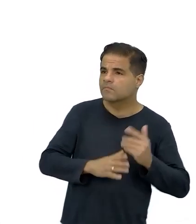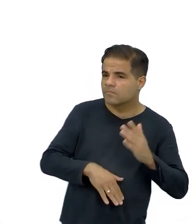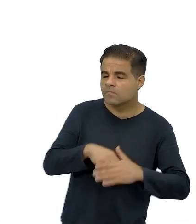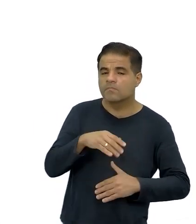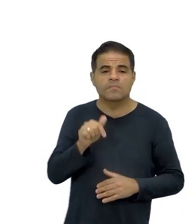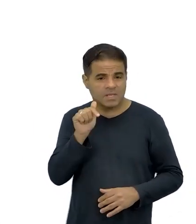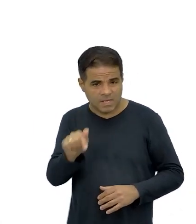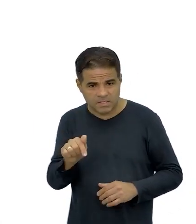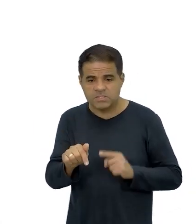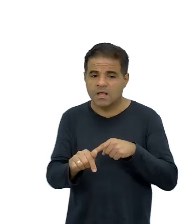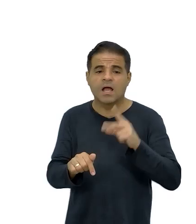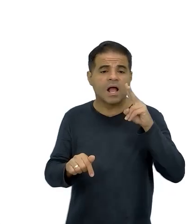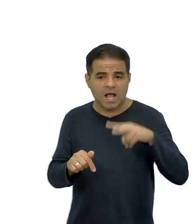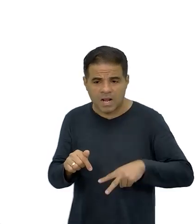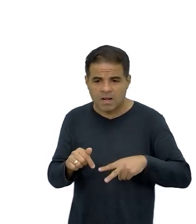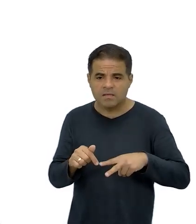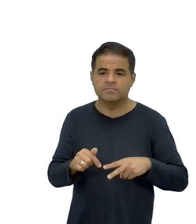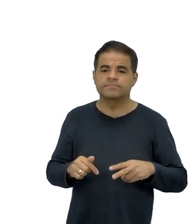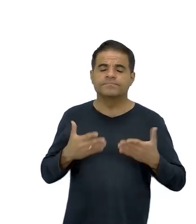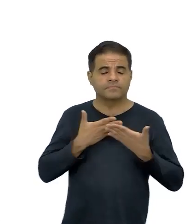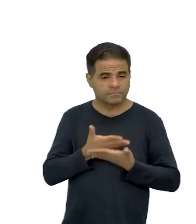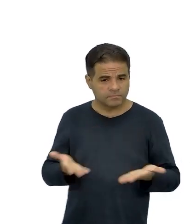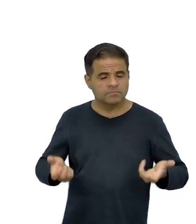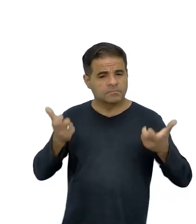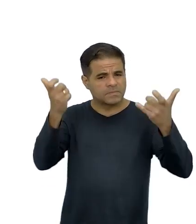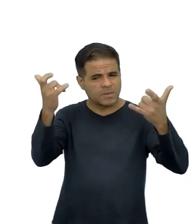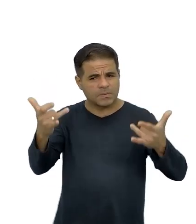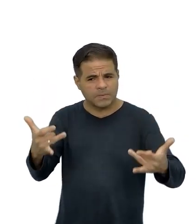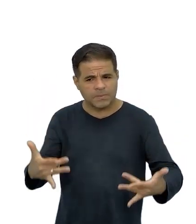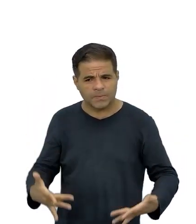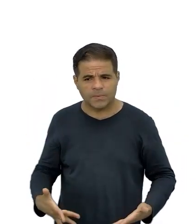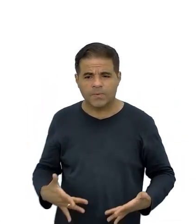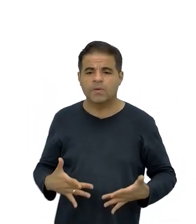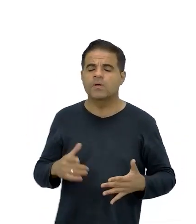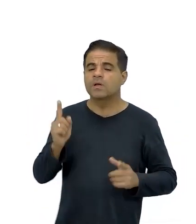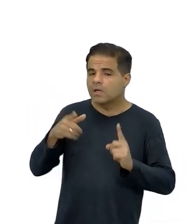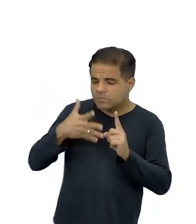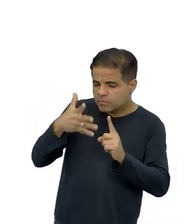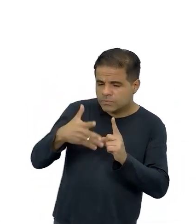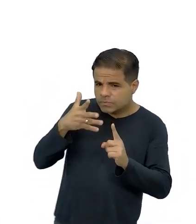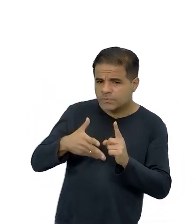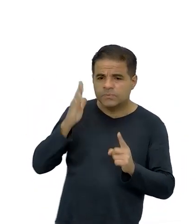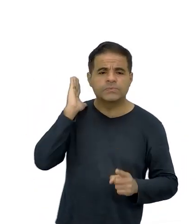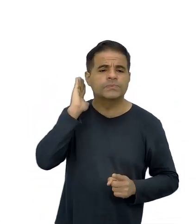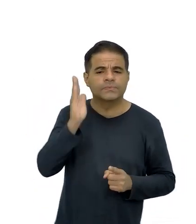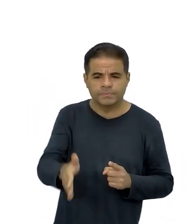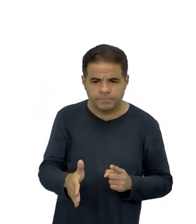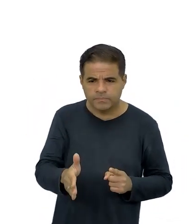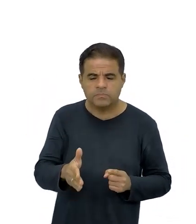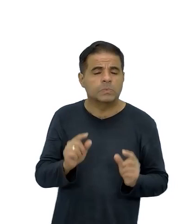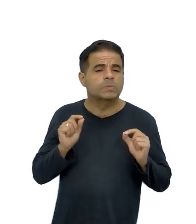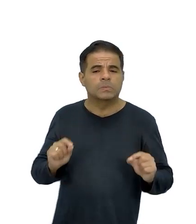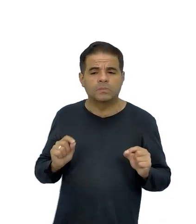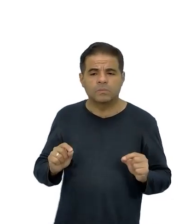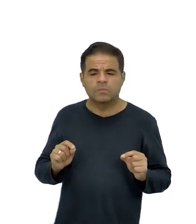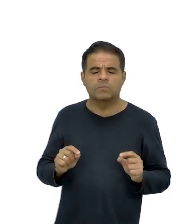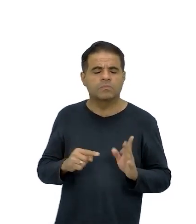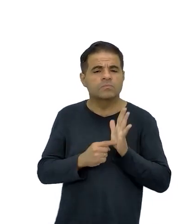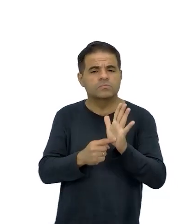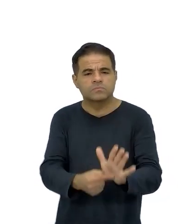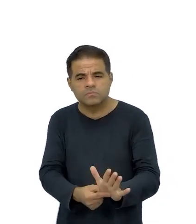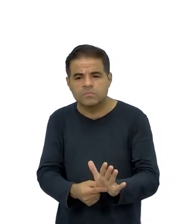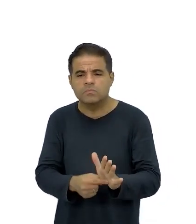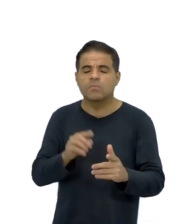na 7, ler 2 boxes com explicação do que são discurso direto e discurso indireto. Indicar